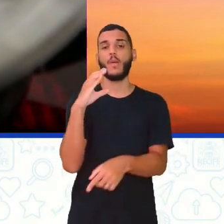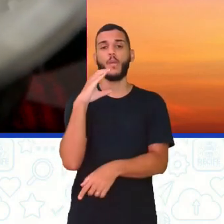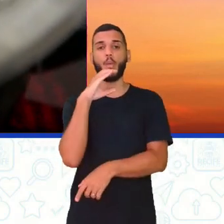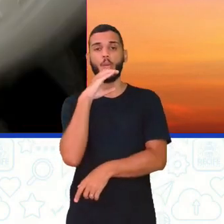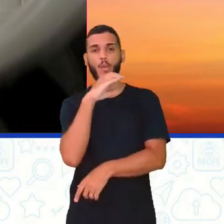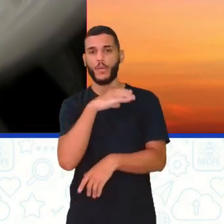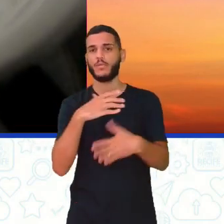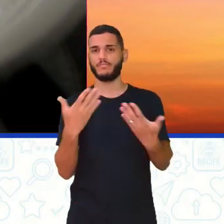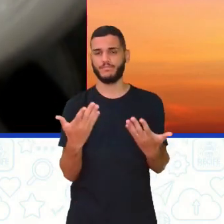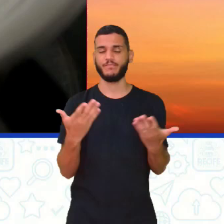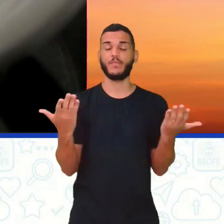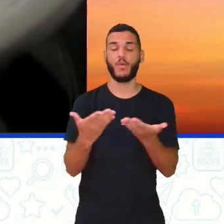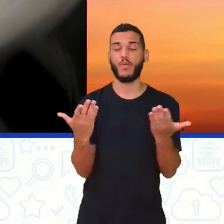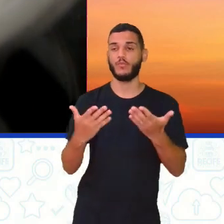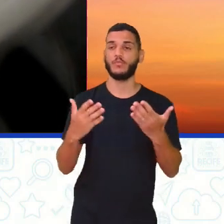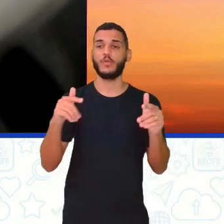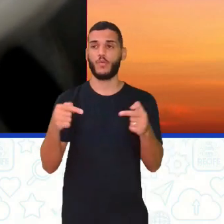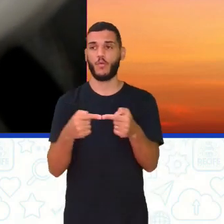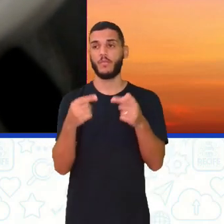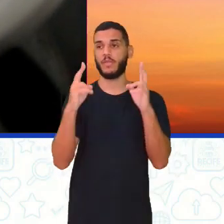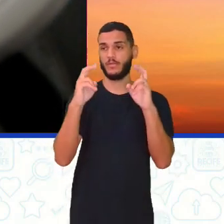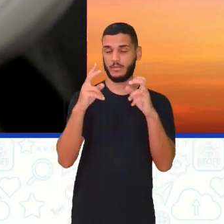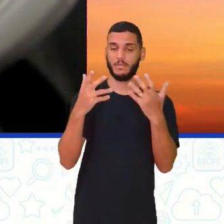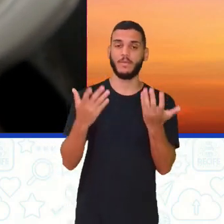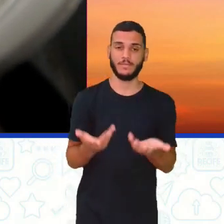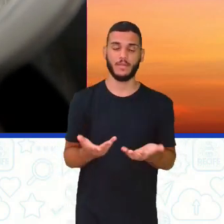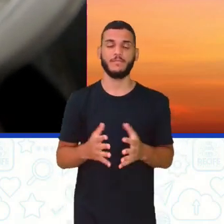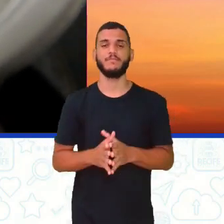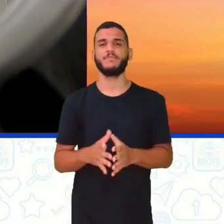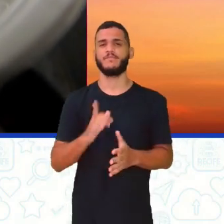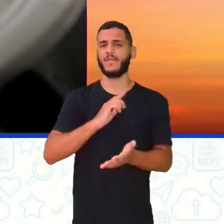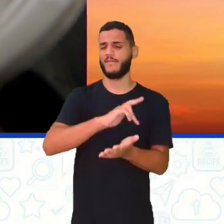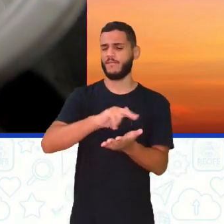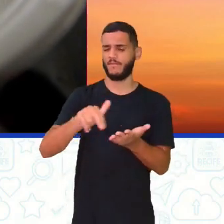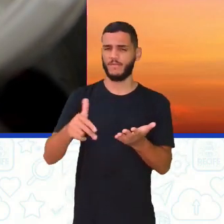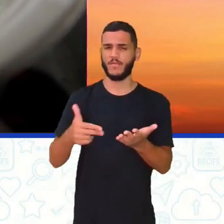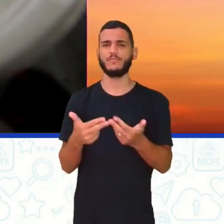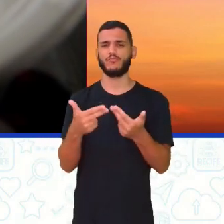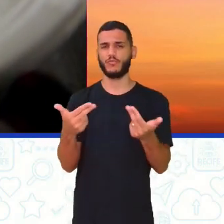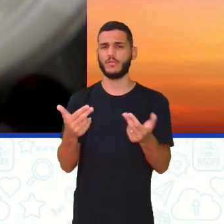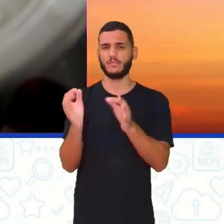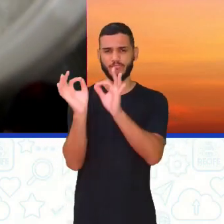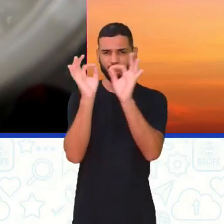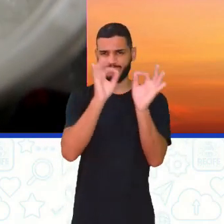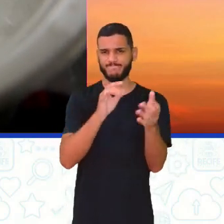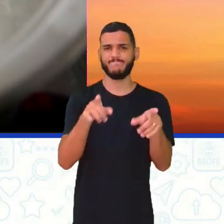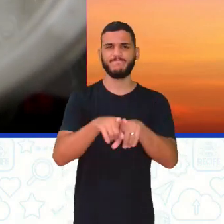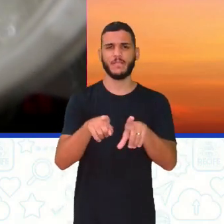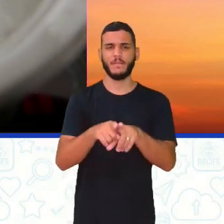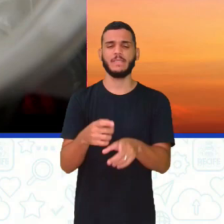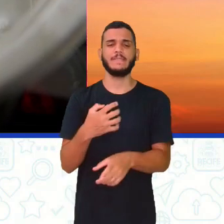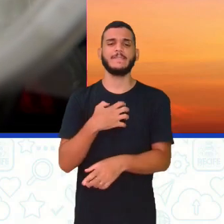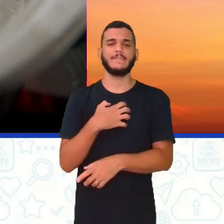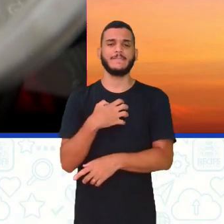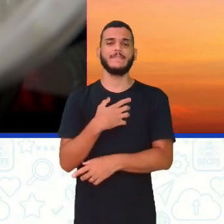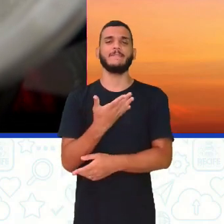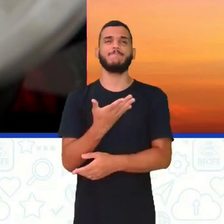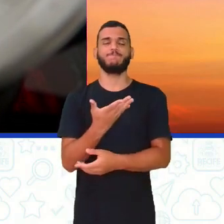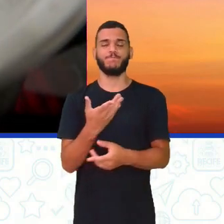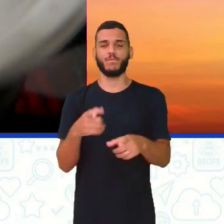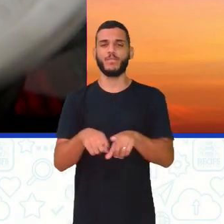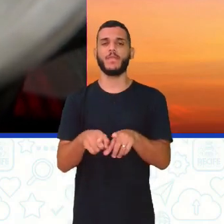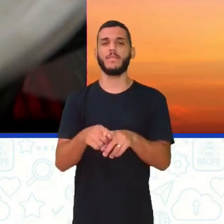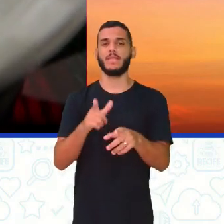vai conversar. Mas vamos lá. Tem muita coisa para a gente ver, para aquecer o nosso coração e mandarmos boas